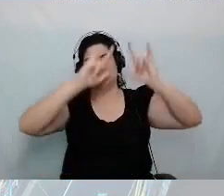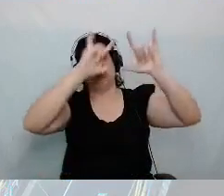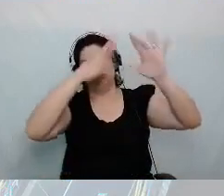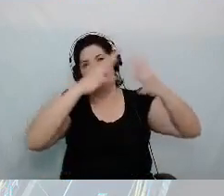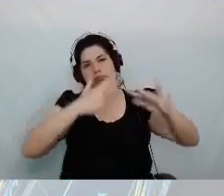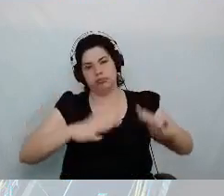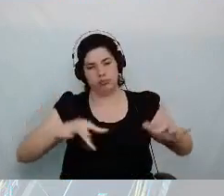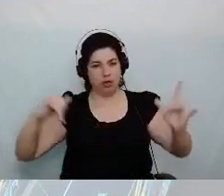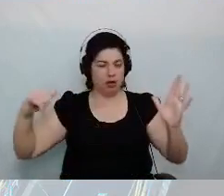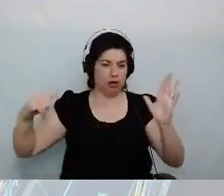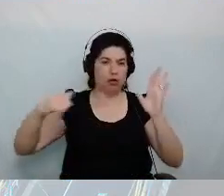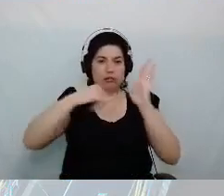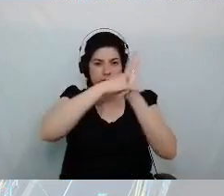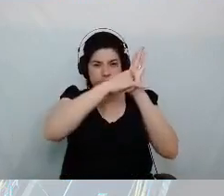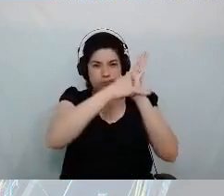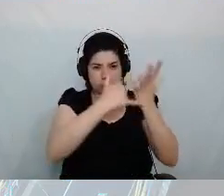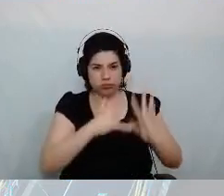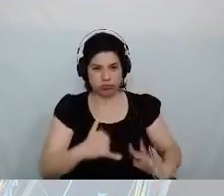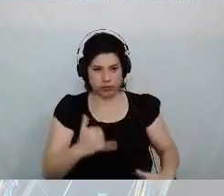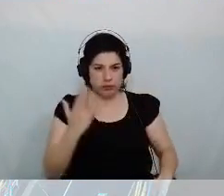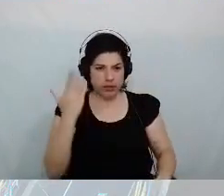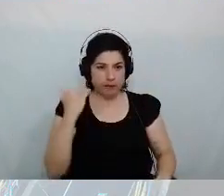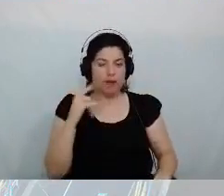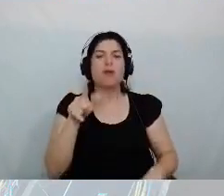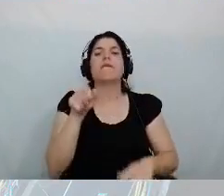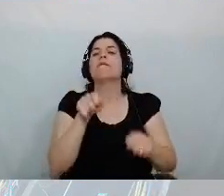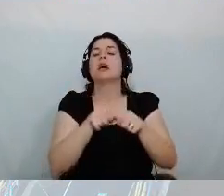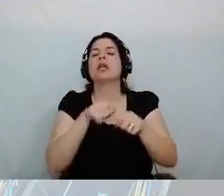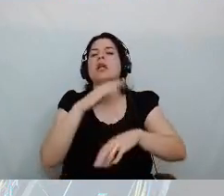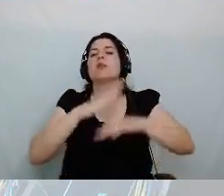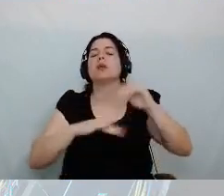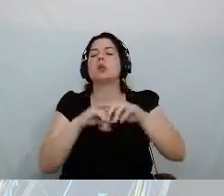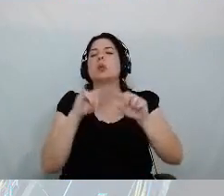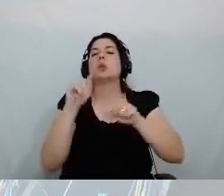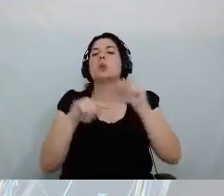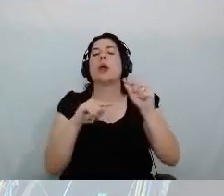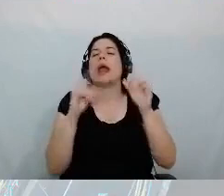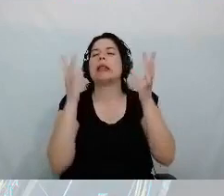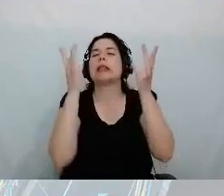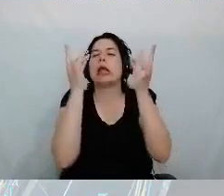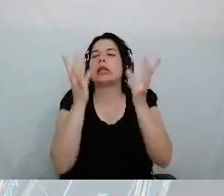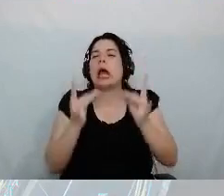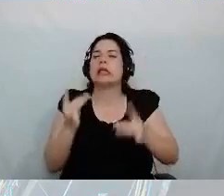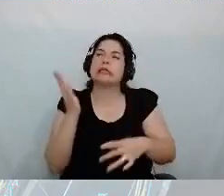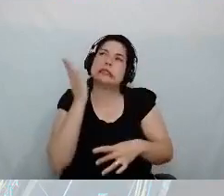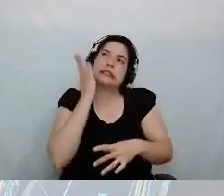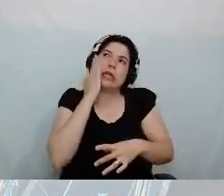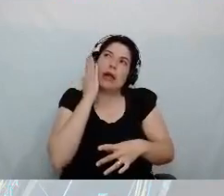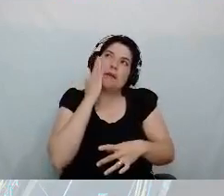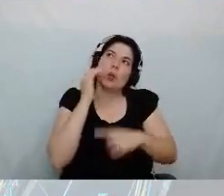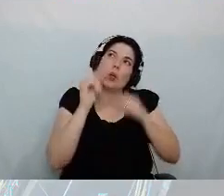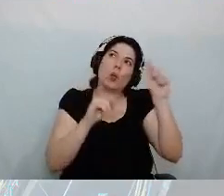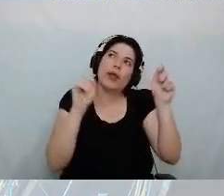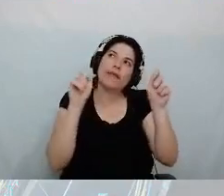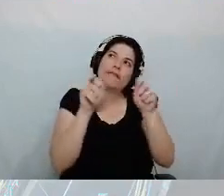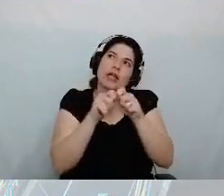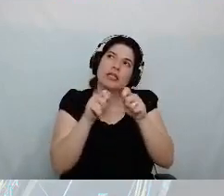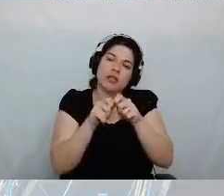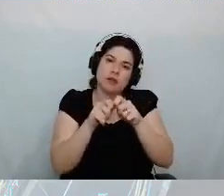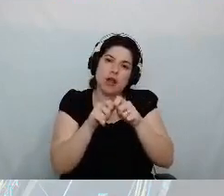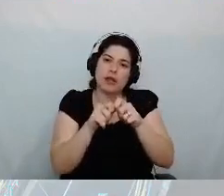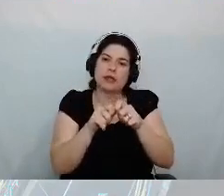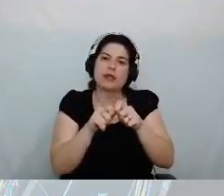Quem lembra o que estava fazendo? Quem lembra com detalhe o que estava fazendo? Com muito detalhe. E no dia